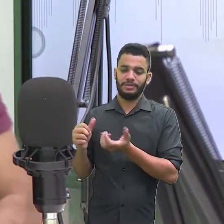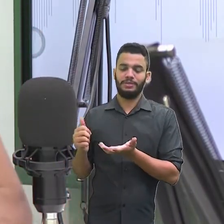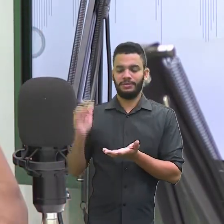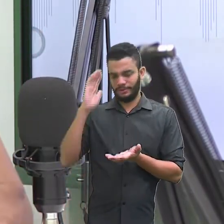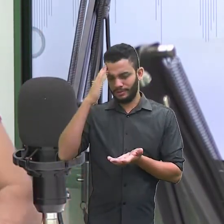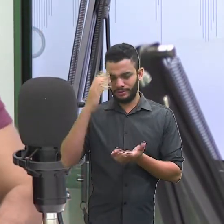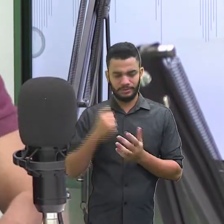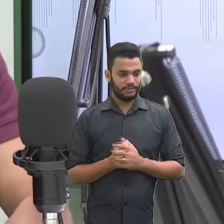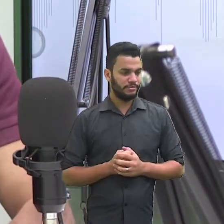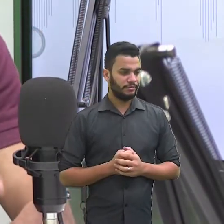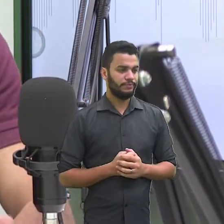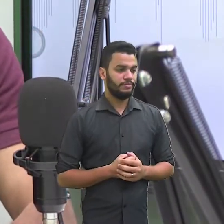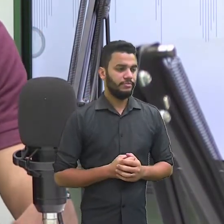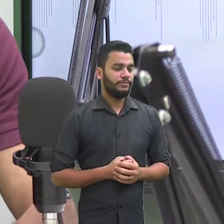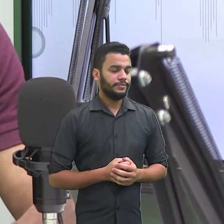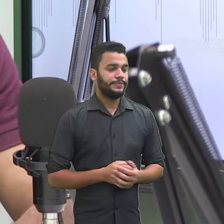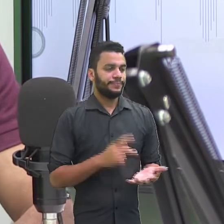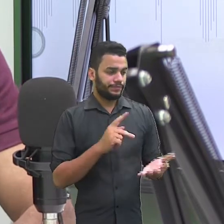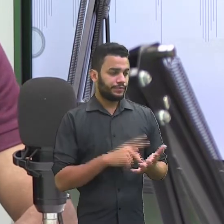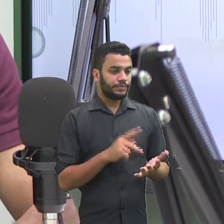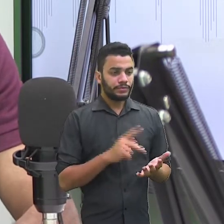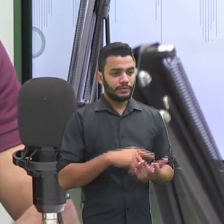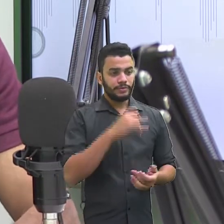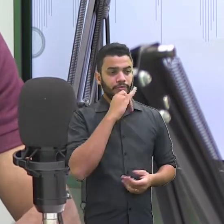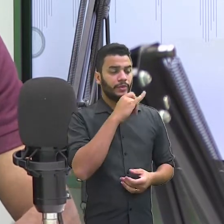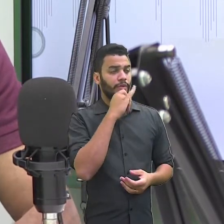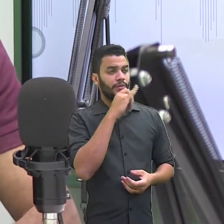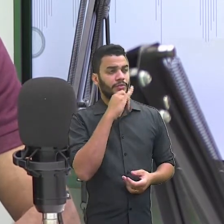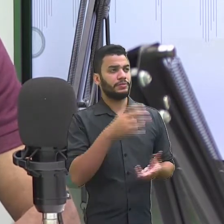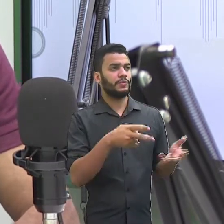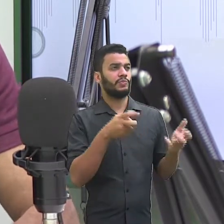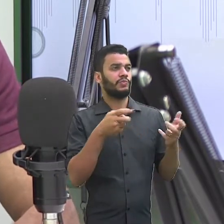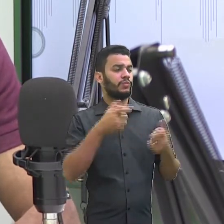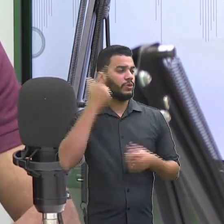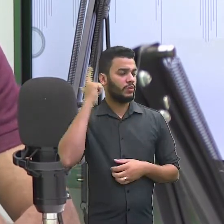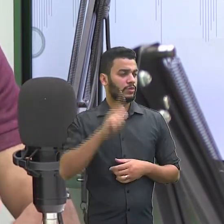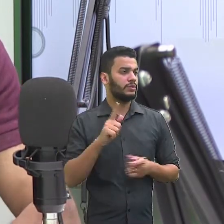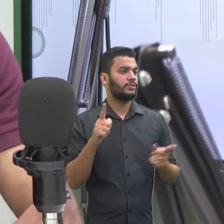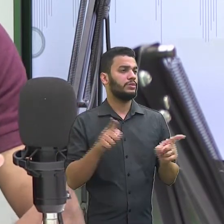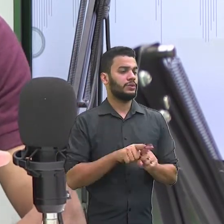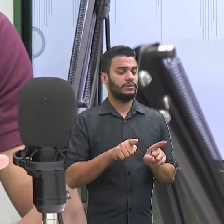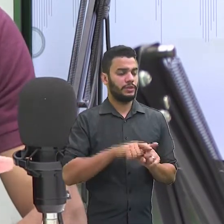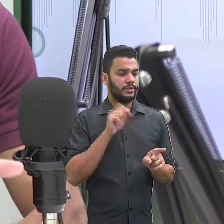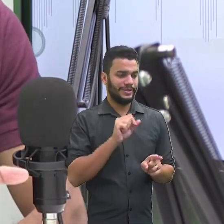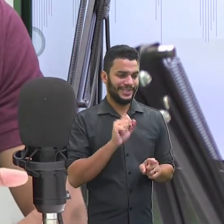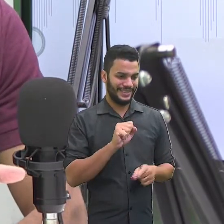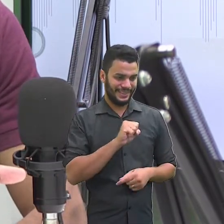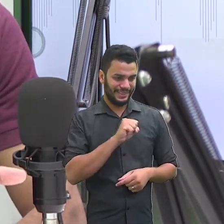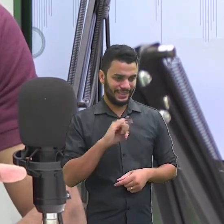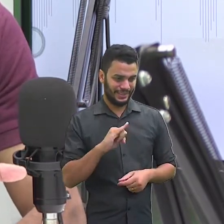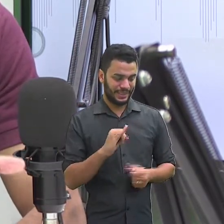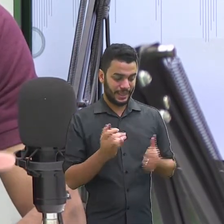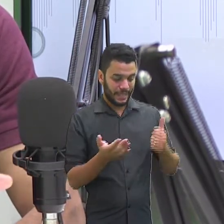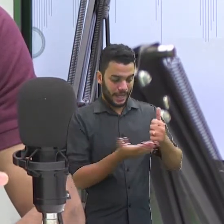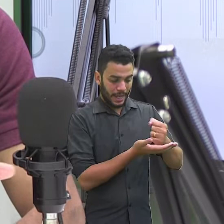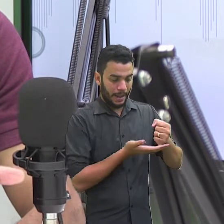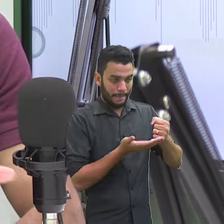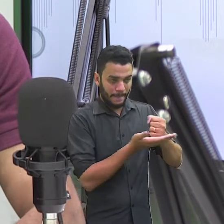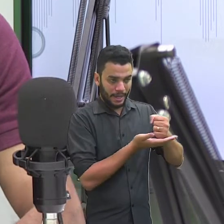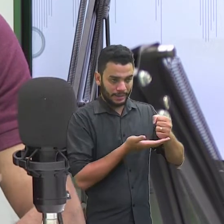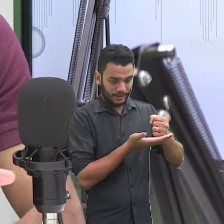como essa boa base familiar, ela é de fundamental importância. Se nós permitirmos que se